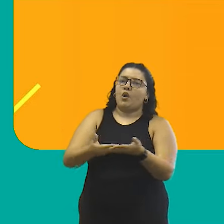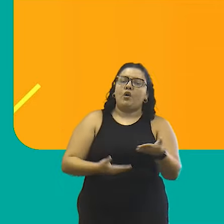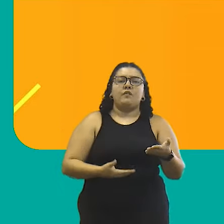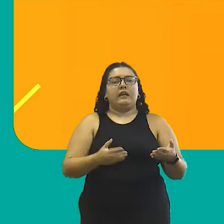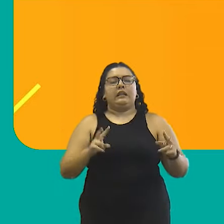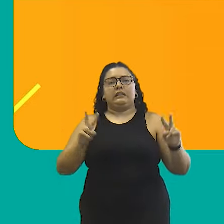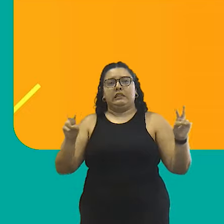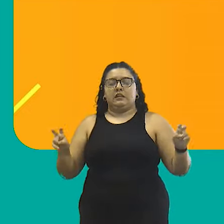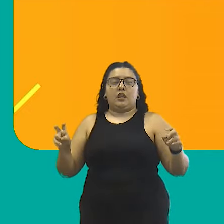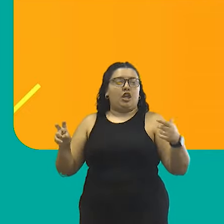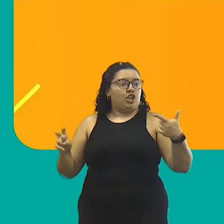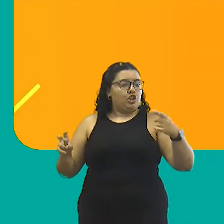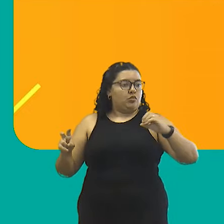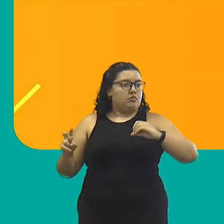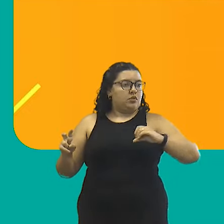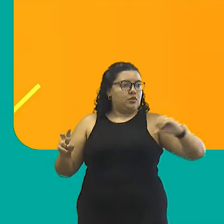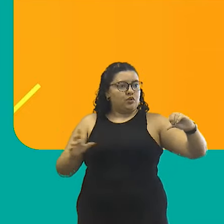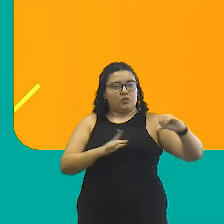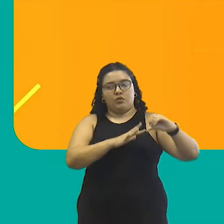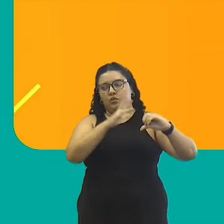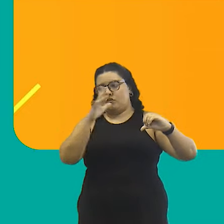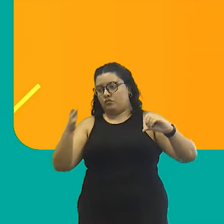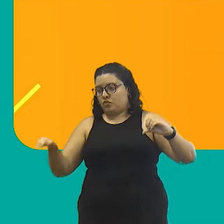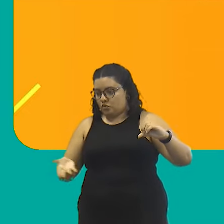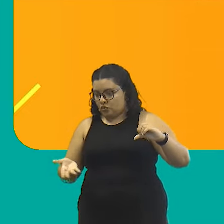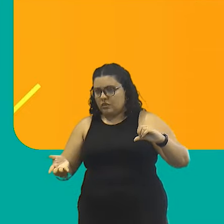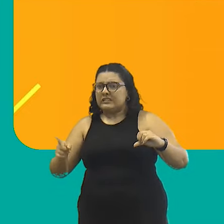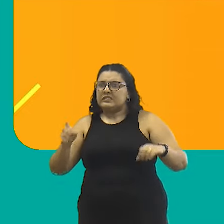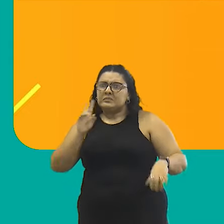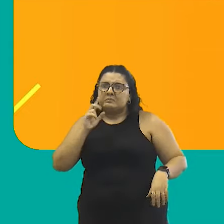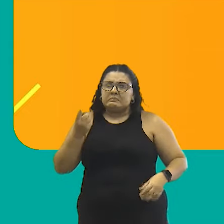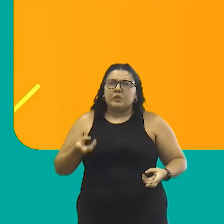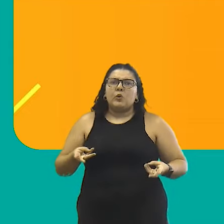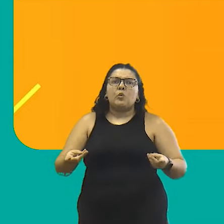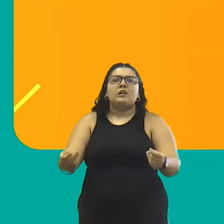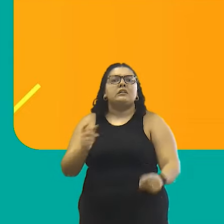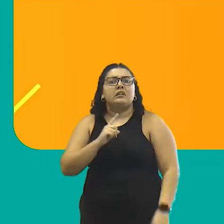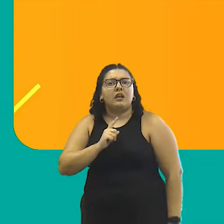de 2009 até hoje? Vocês já pararam para contar?